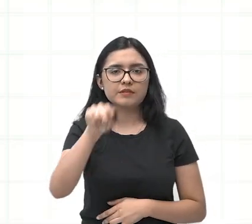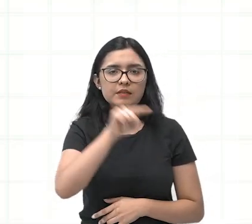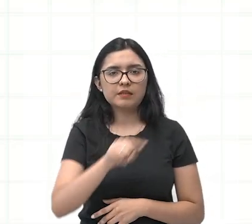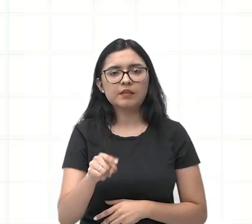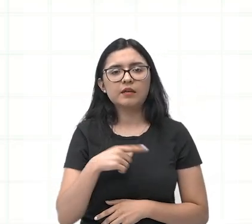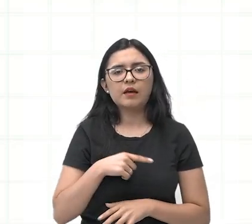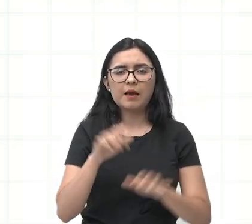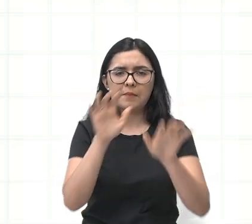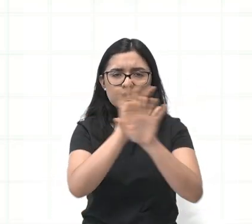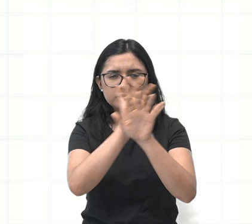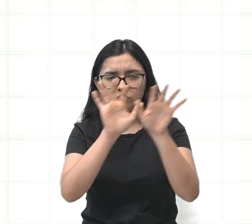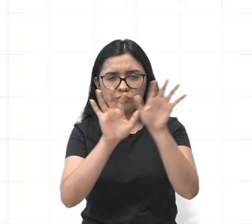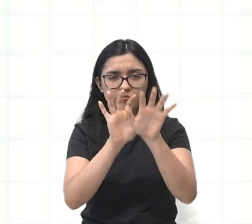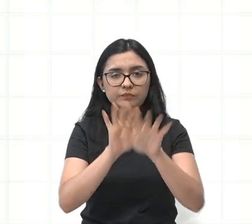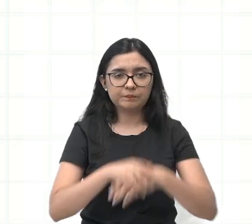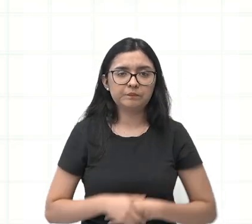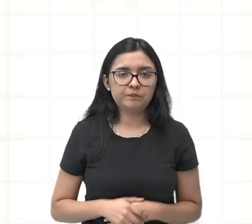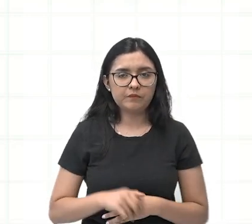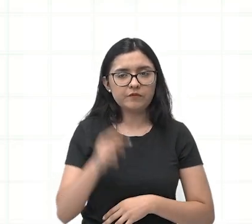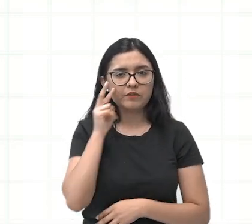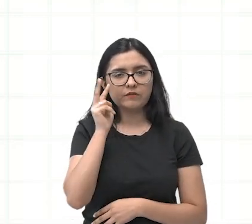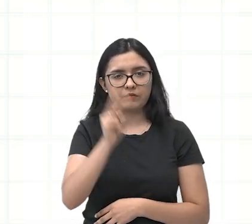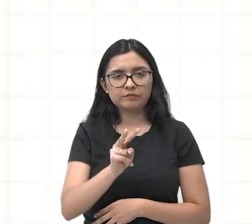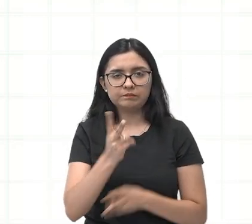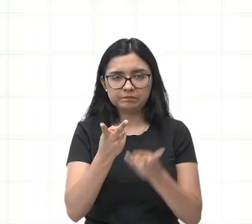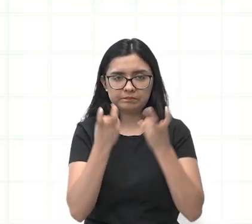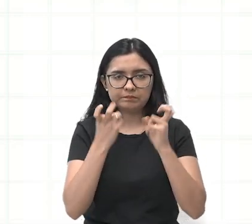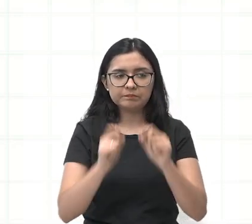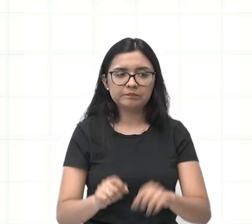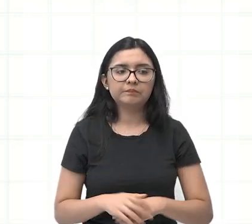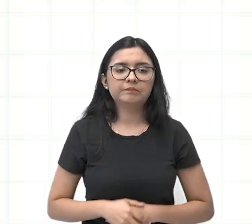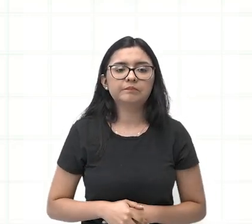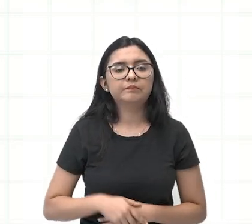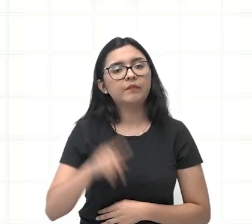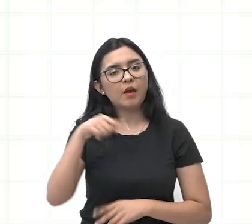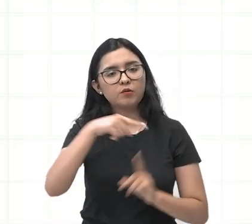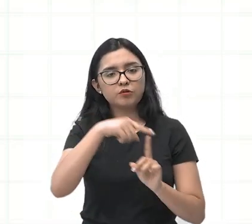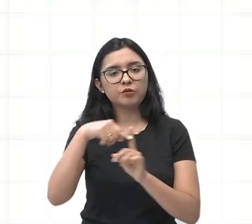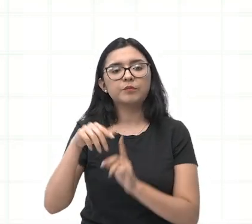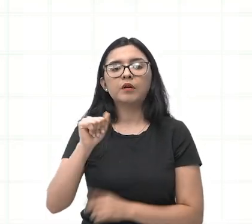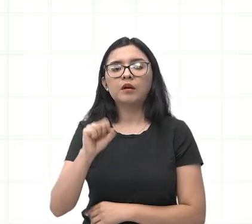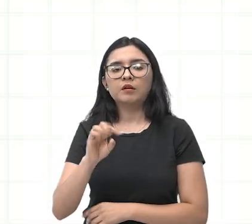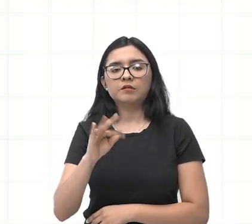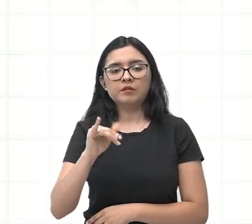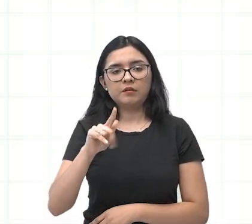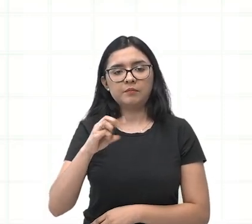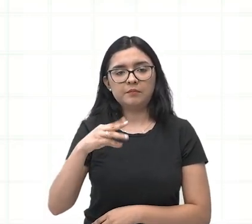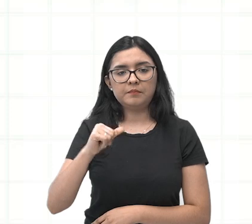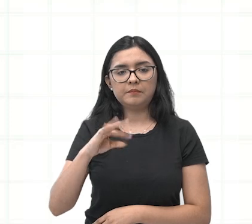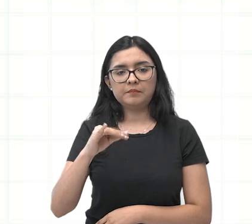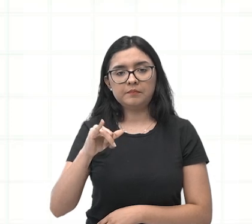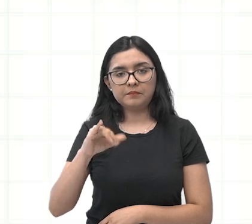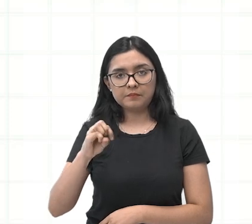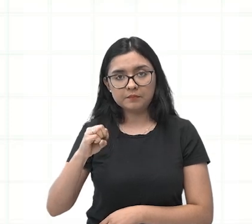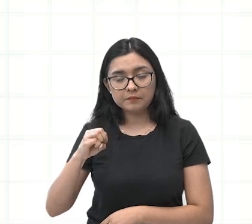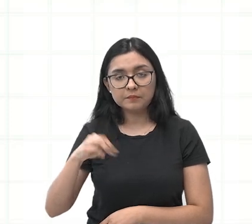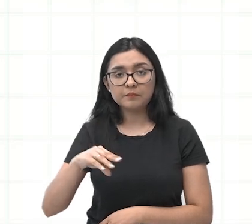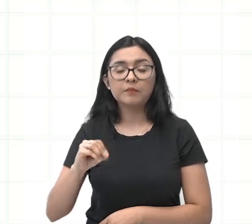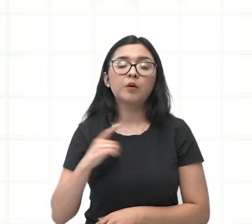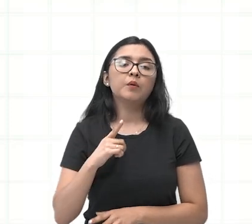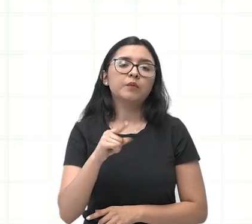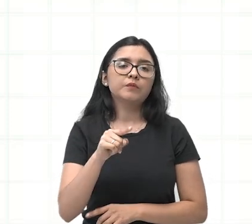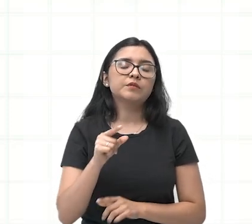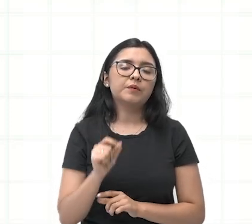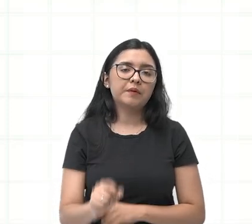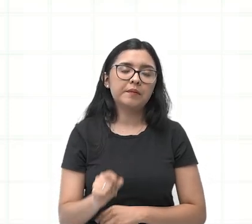com a imagem desfocada, tá? Então, esse é o astigmatismo. Ele vai causar a impressão de que